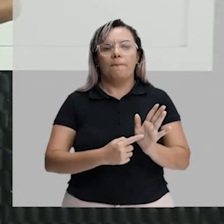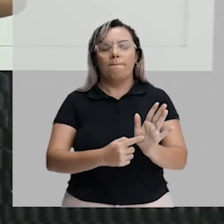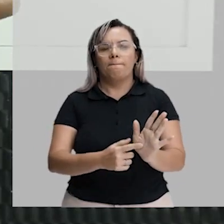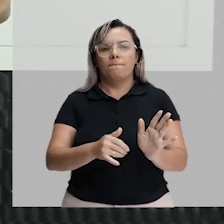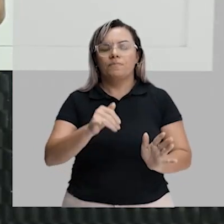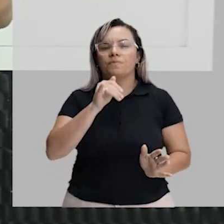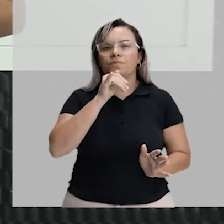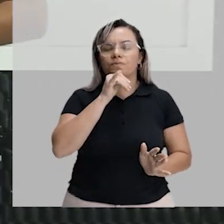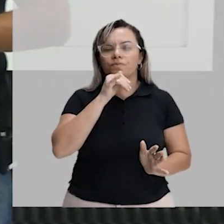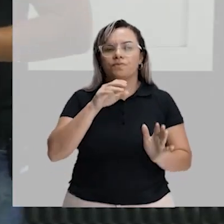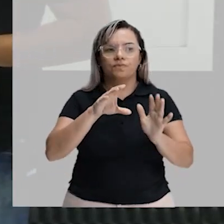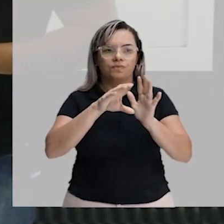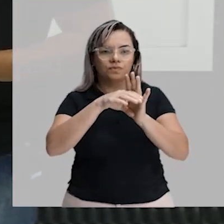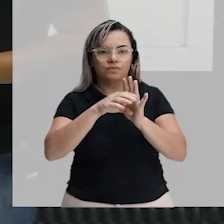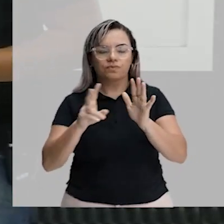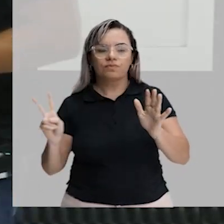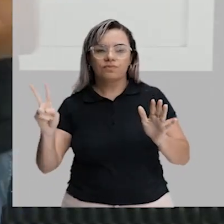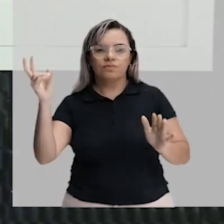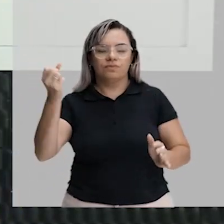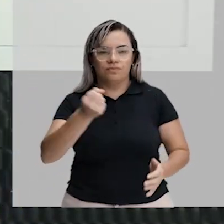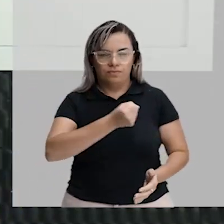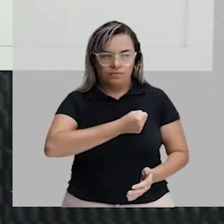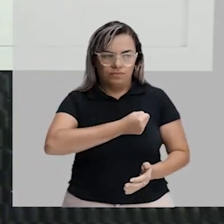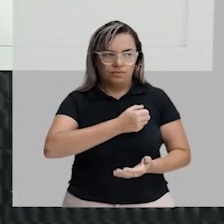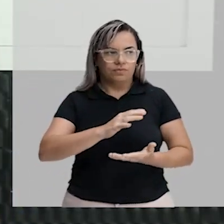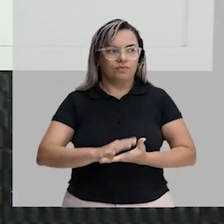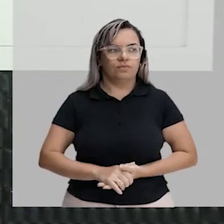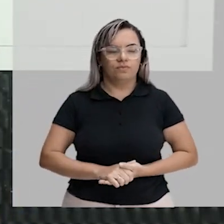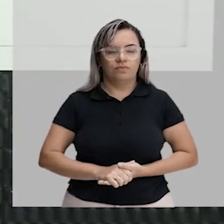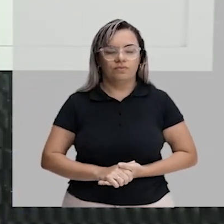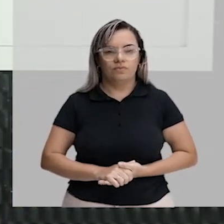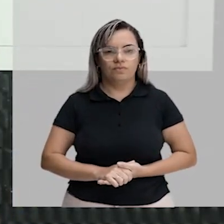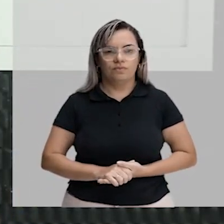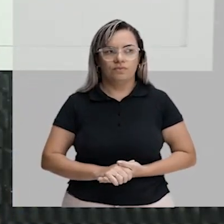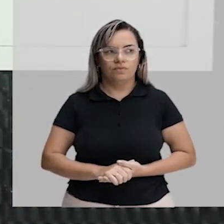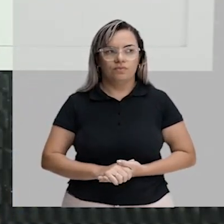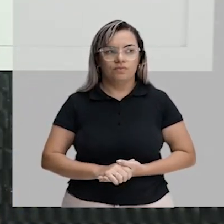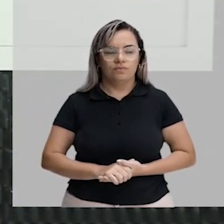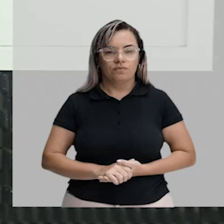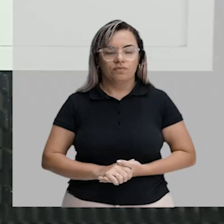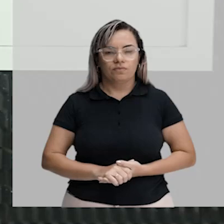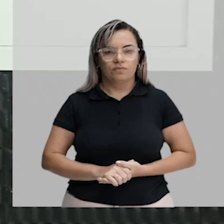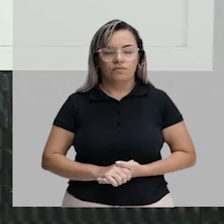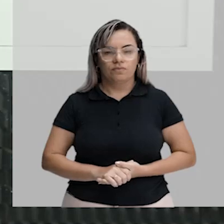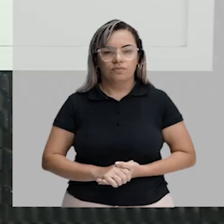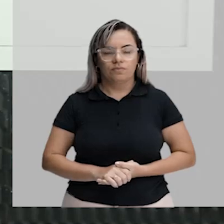esse conceito aí de valor numérico. Beleza? Então, veja bem, turma, eu tenho aqui o polinômio